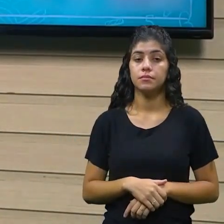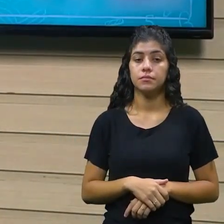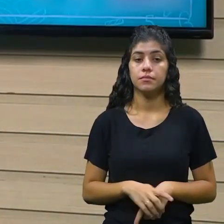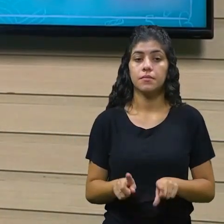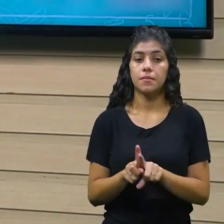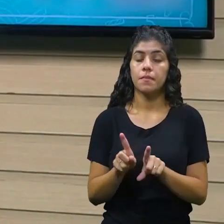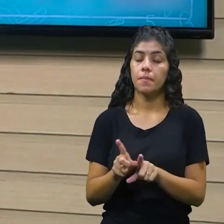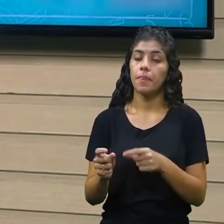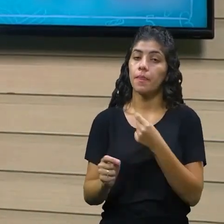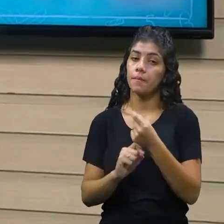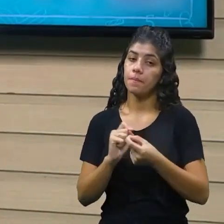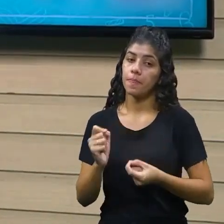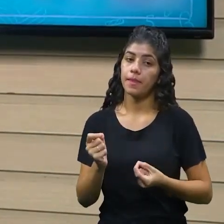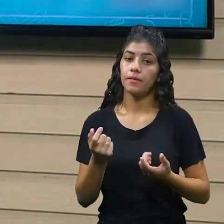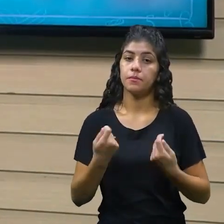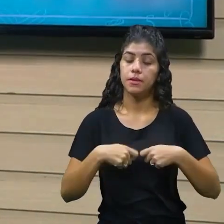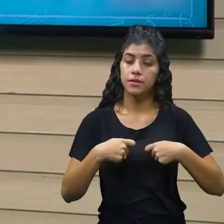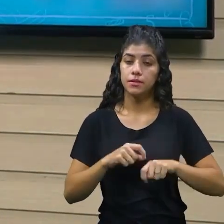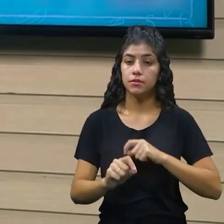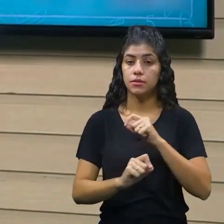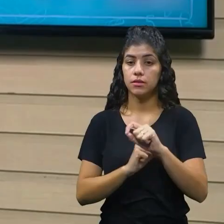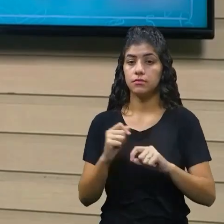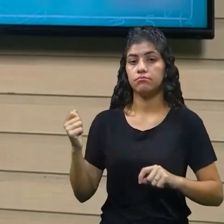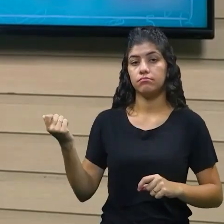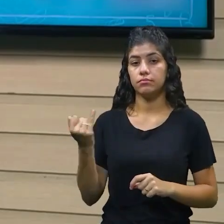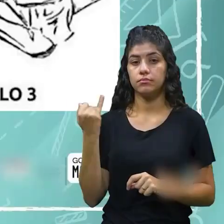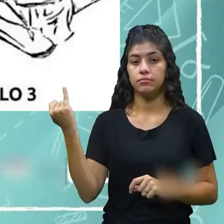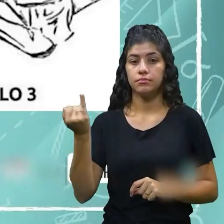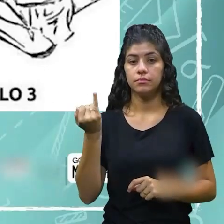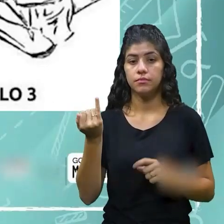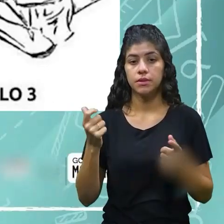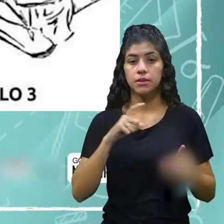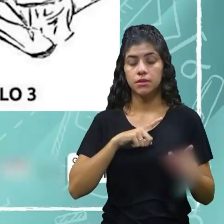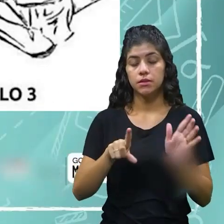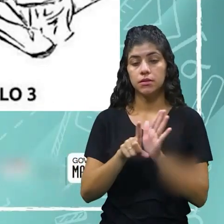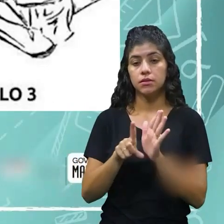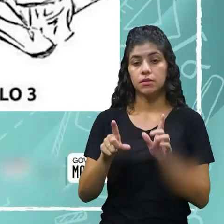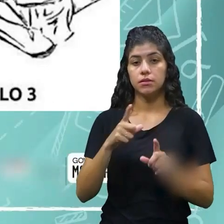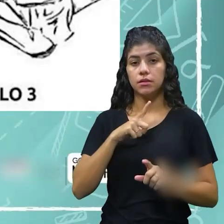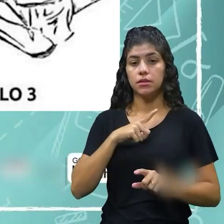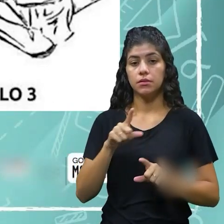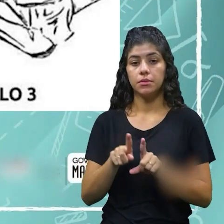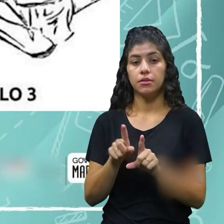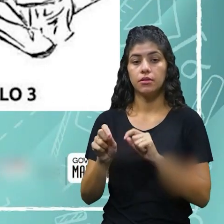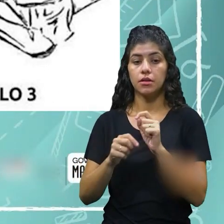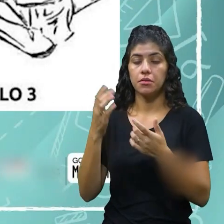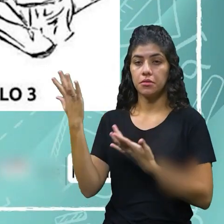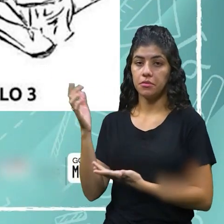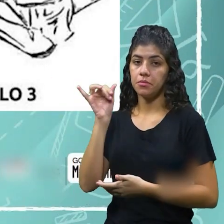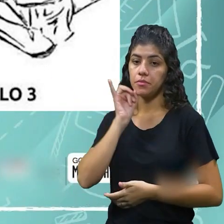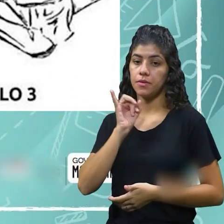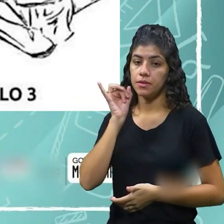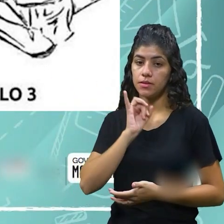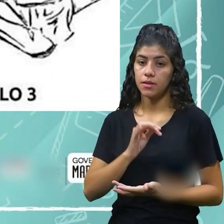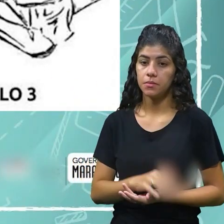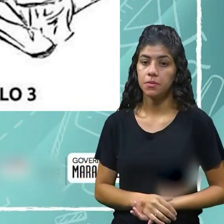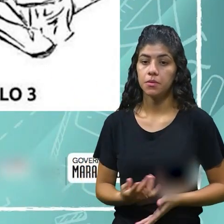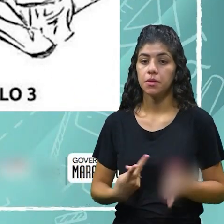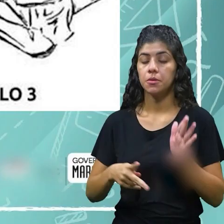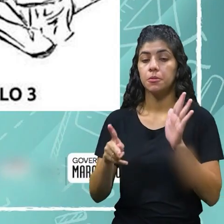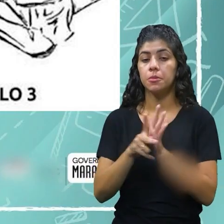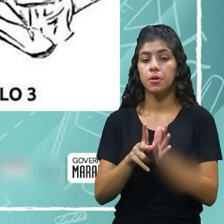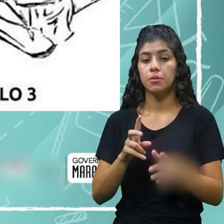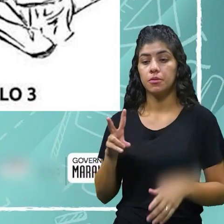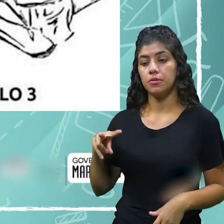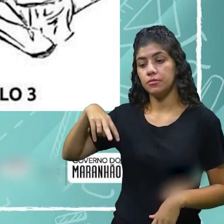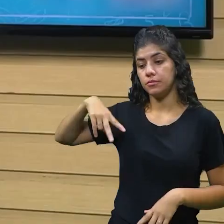sobre o outro, só que a massa tem que ser levada em consideração. Aqui a gente tem a exemplificação, né, de alguns desses exemplos. O próprio movimento